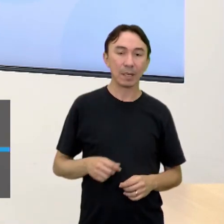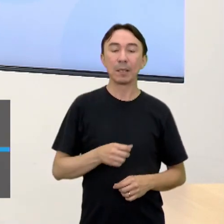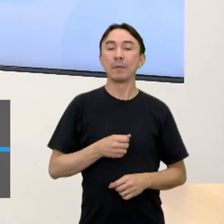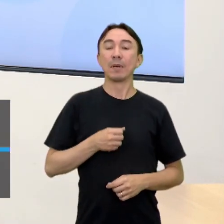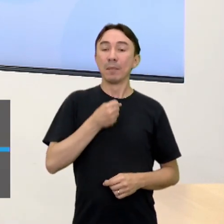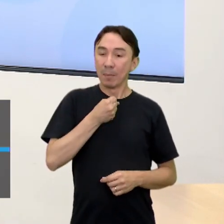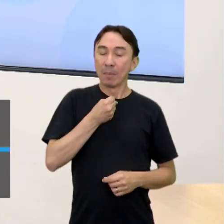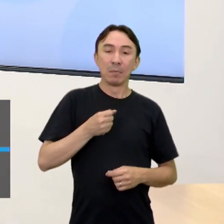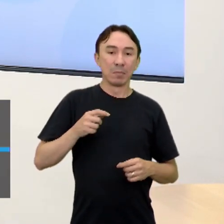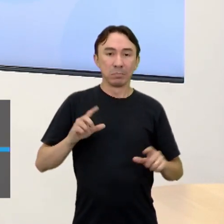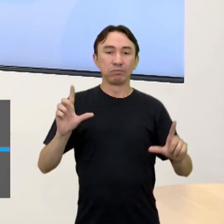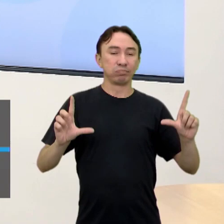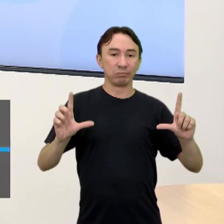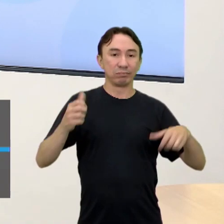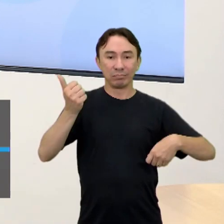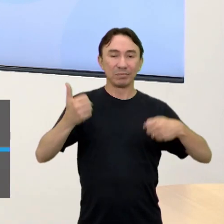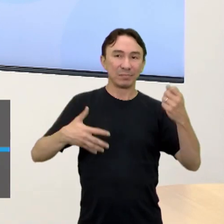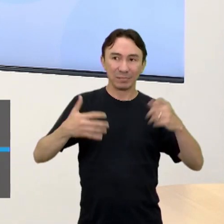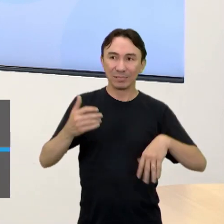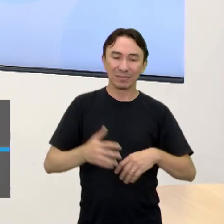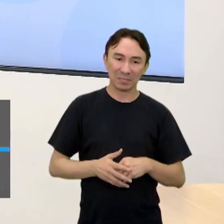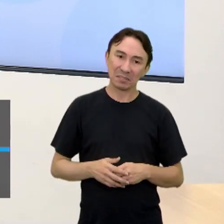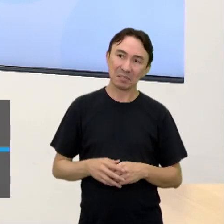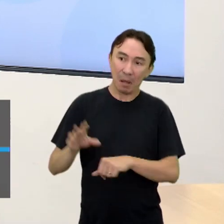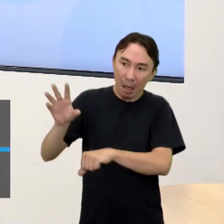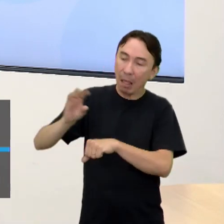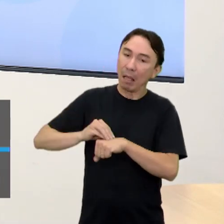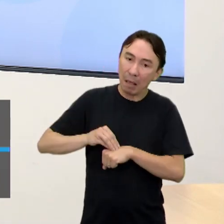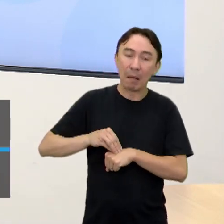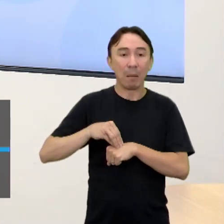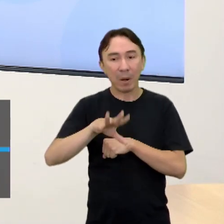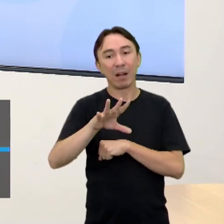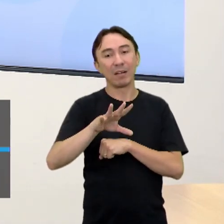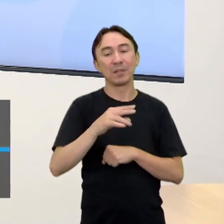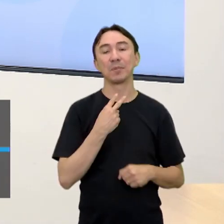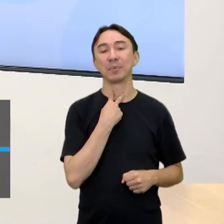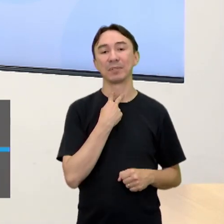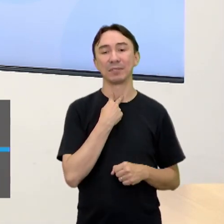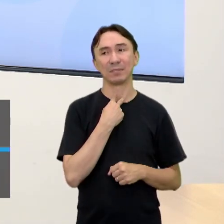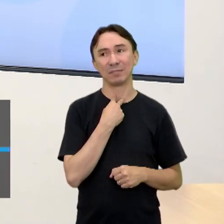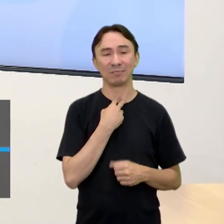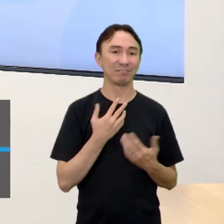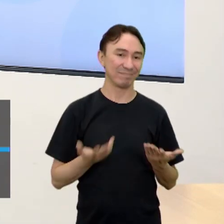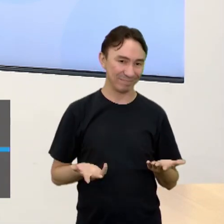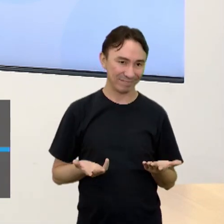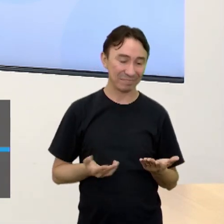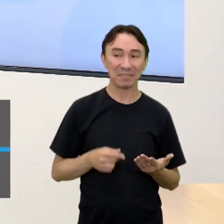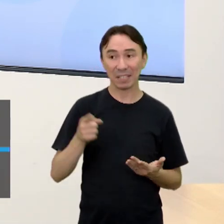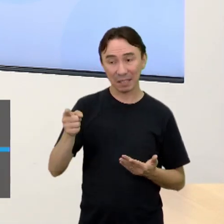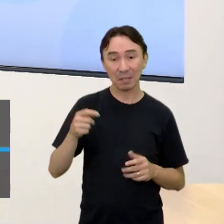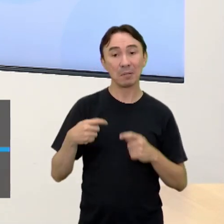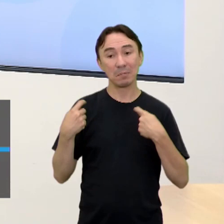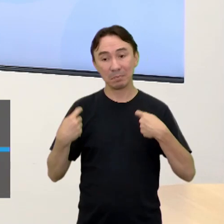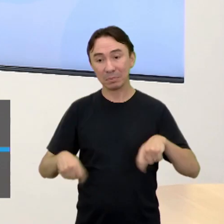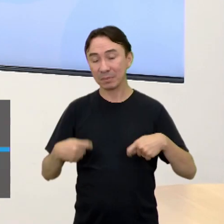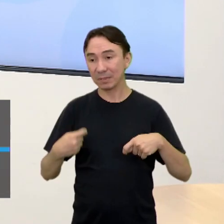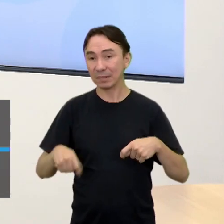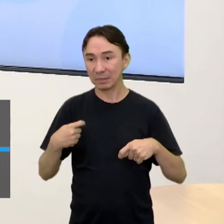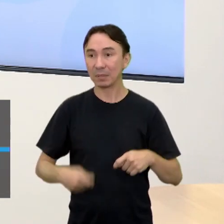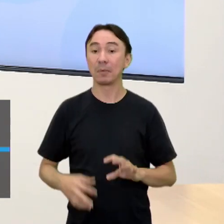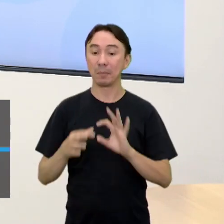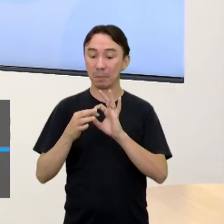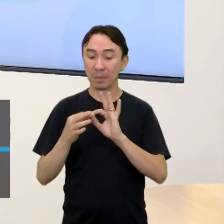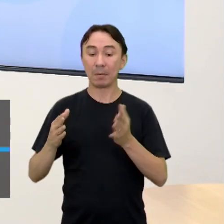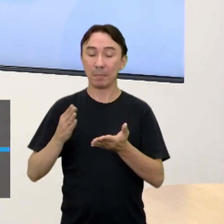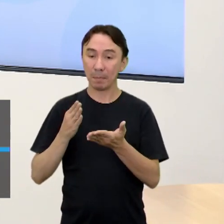que eles deixariam. Porém, até chegar aqui a autorização, porque isso é uma notícia, um texto escrito,